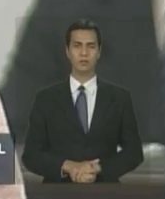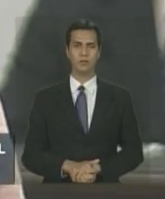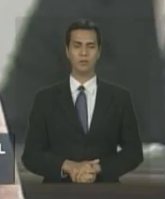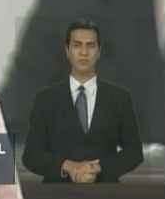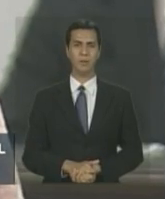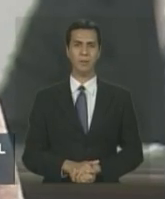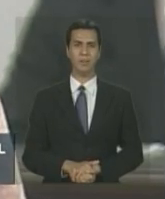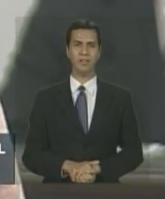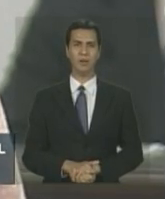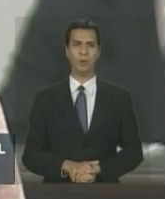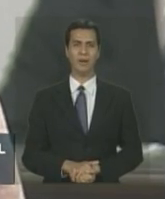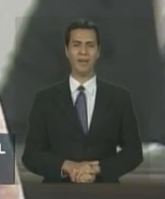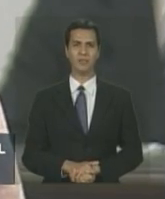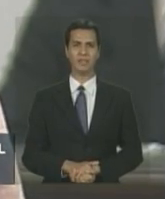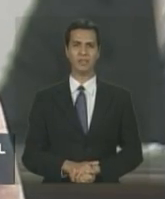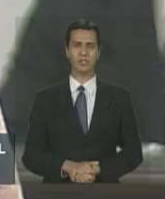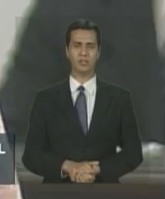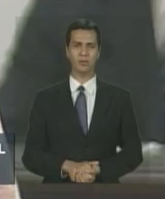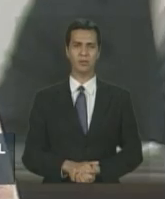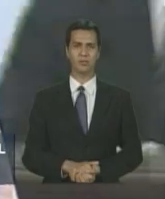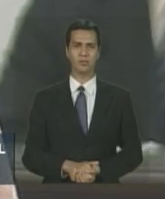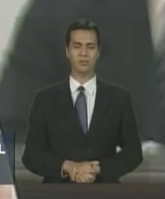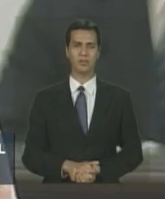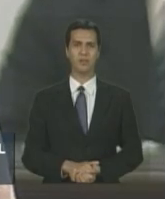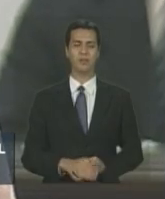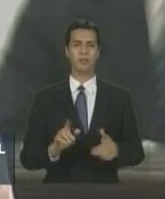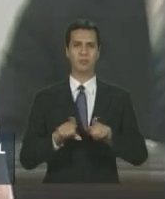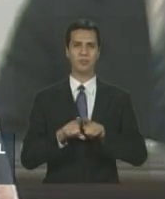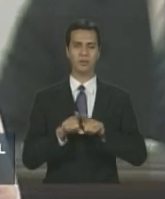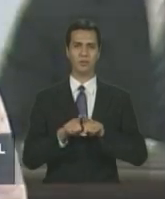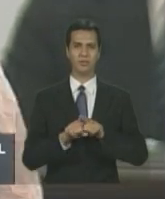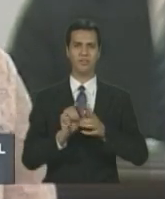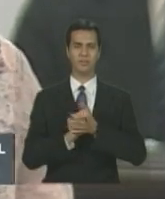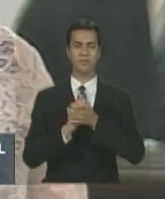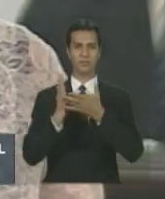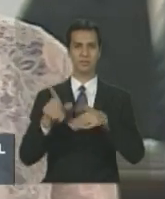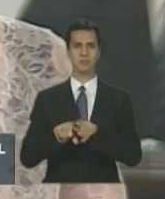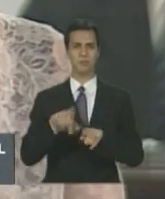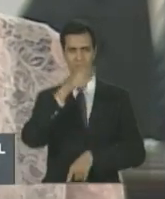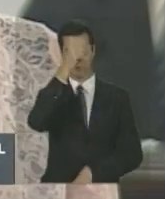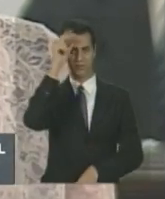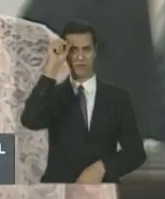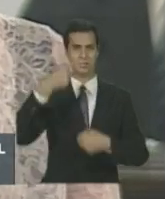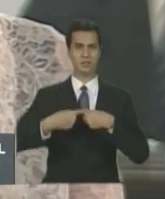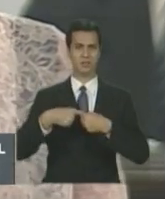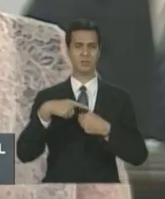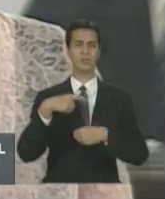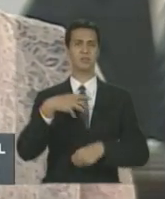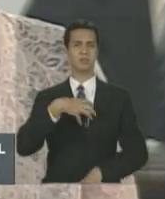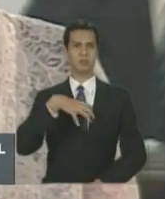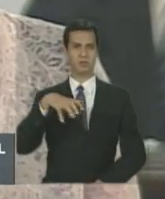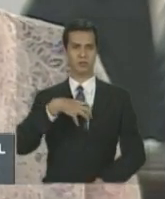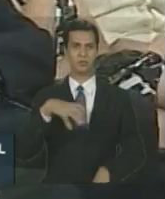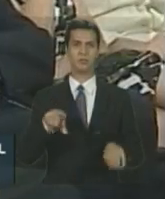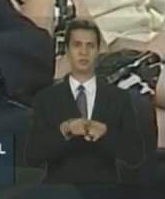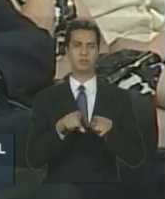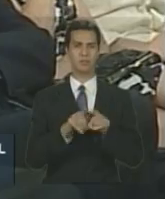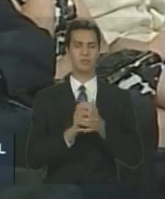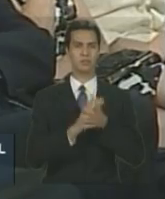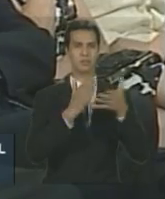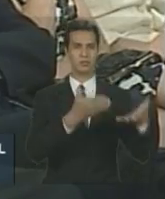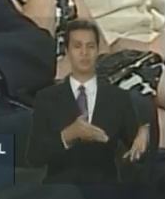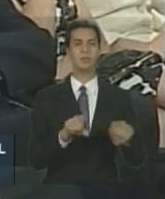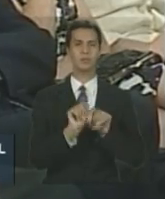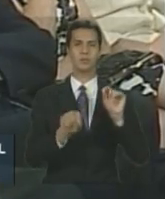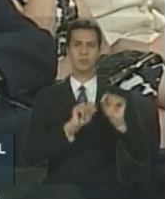O prefeito em exercício de Salvador, Edivaldo Brito. O senhor Jacques Terpins, presidente do